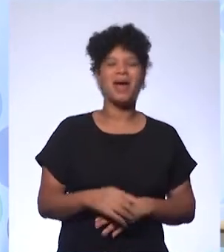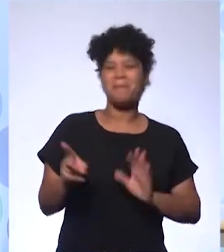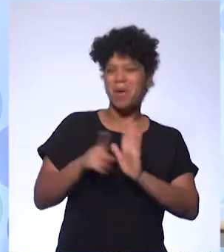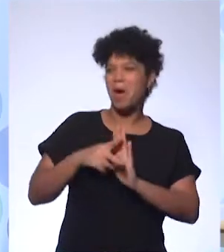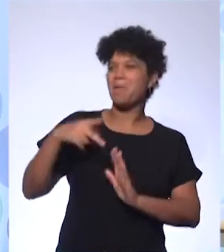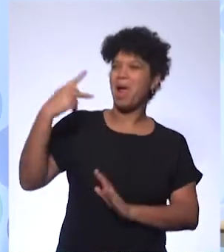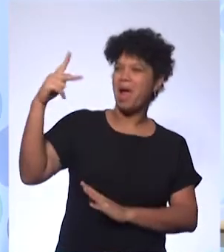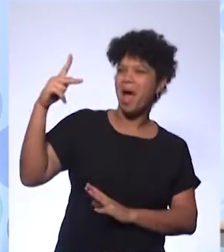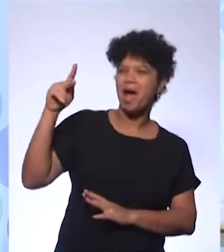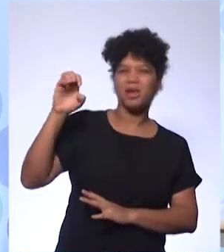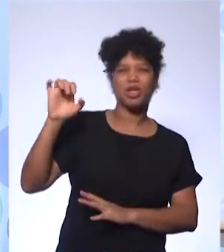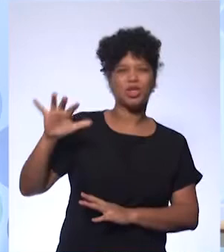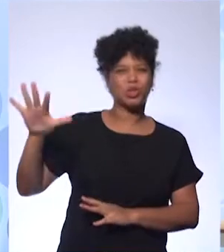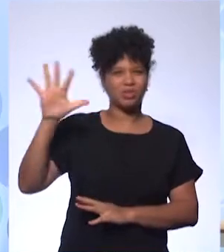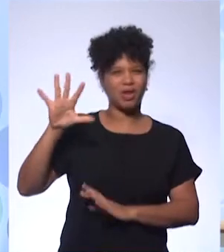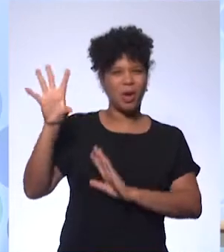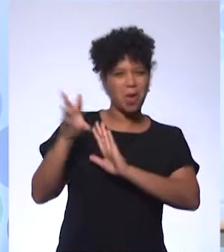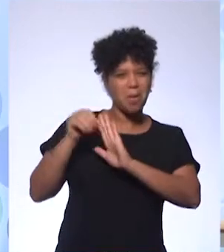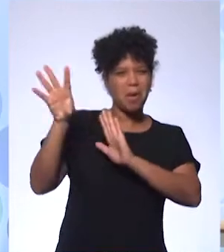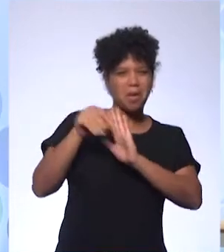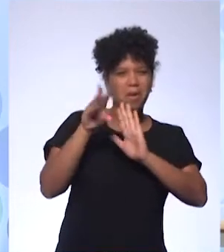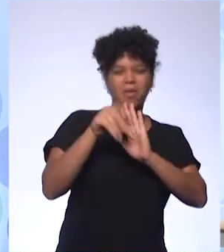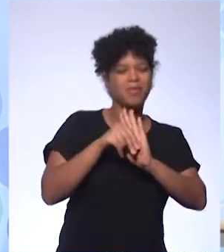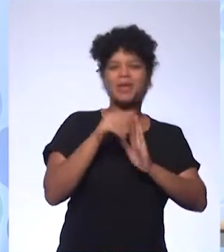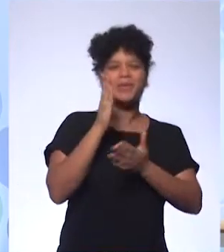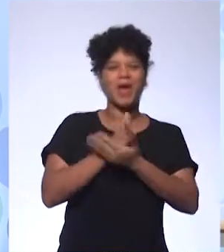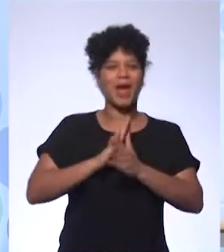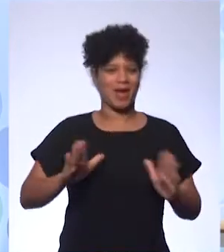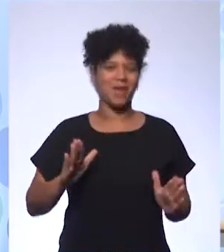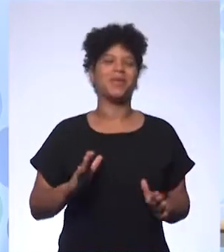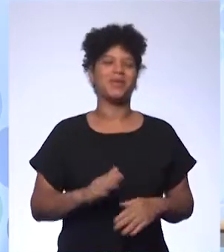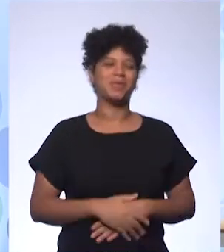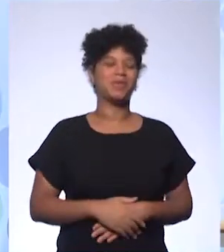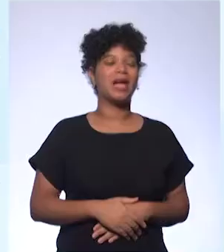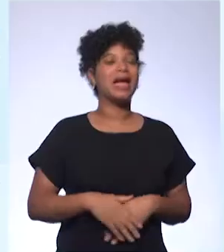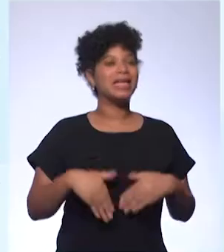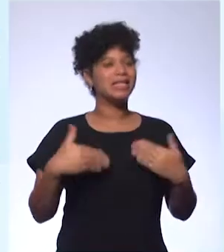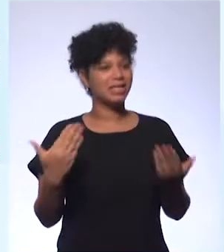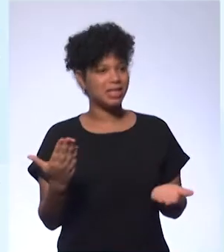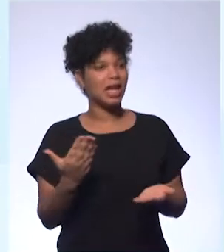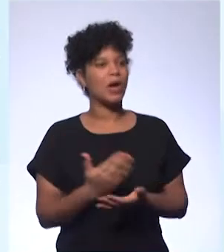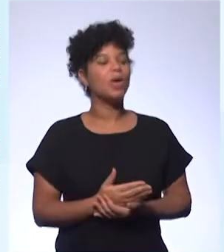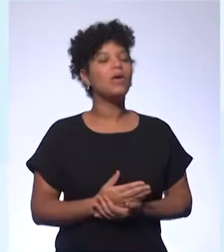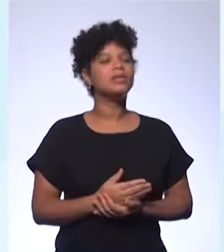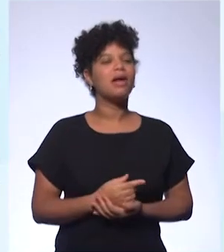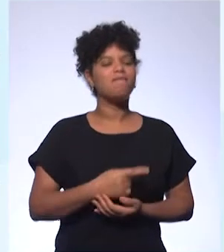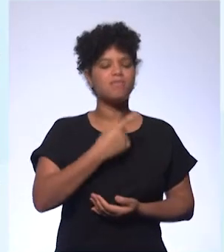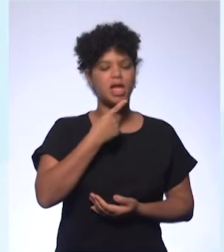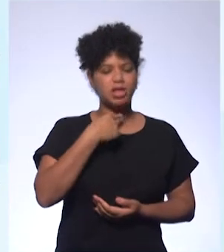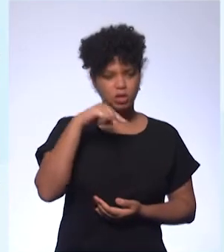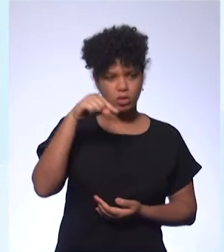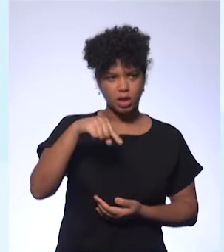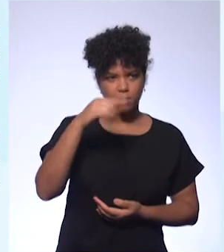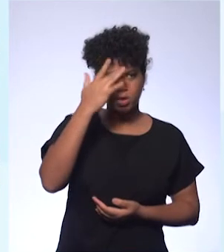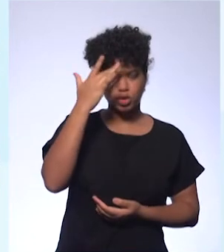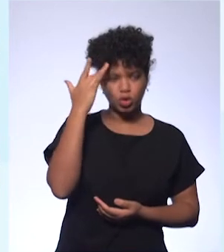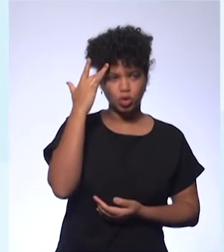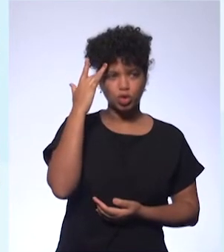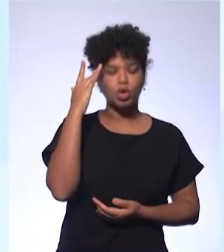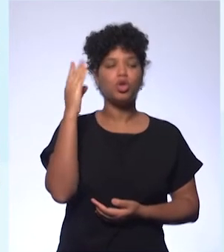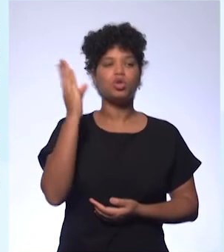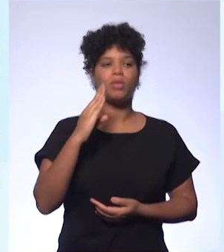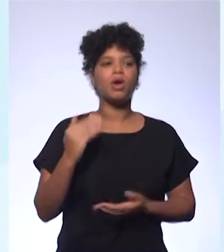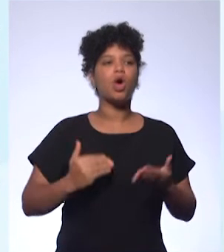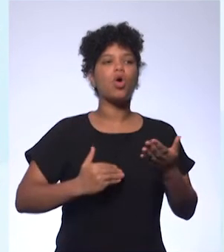mera repetição, como eu expliquei antes, de modelos europeus. Tá? Então, dessa forma, imbuídos desse desejo, em 1920 é lançado o